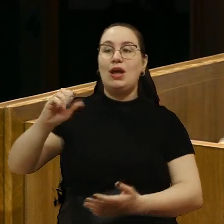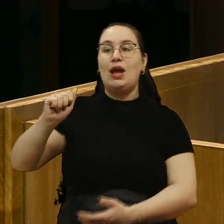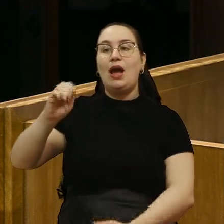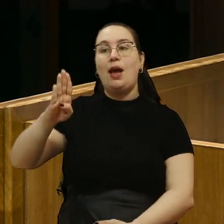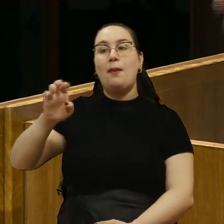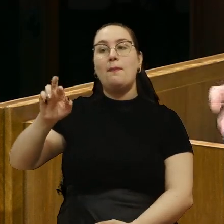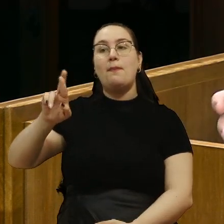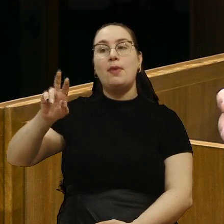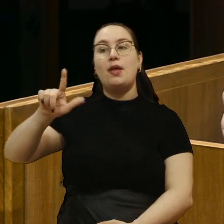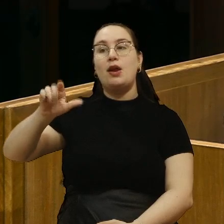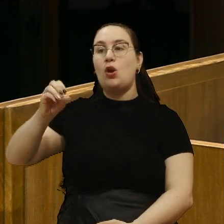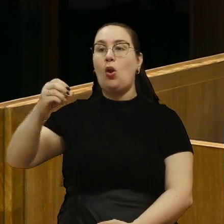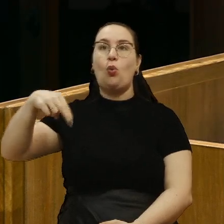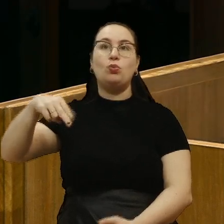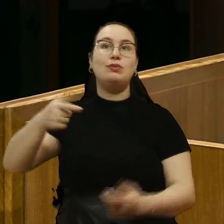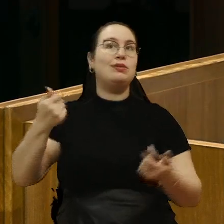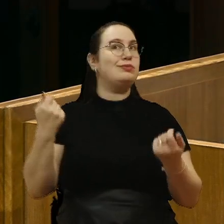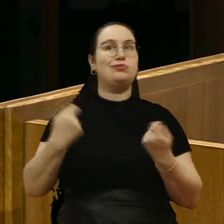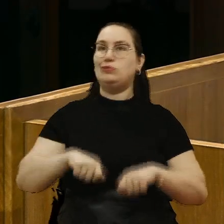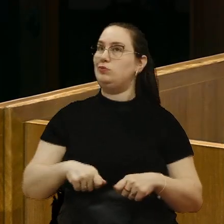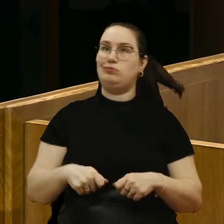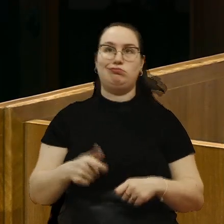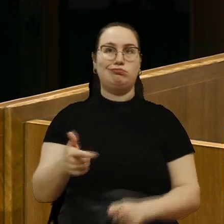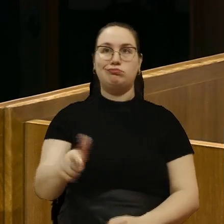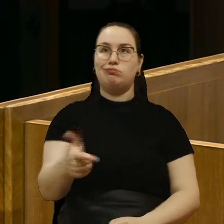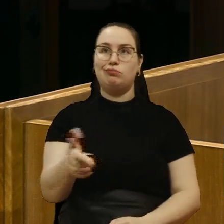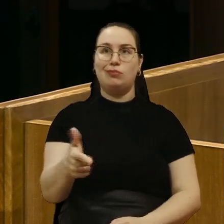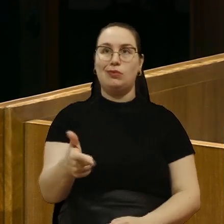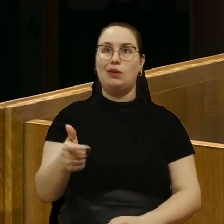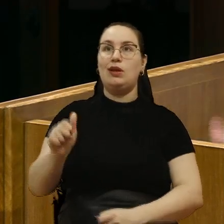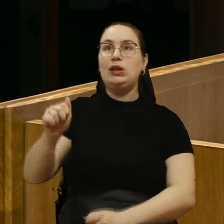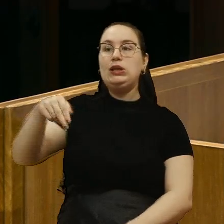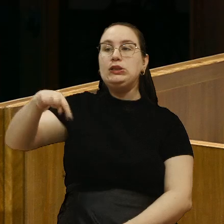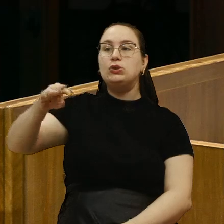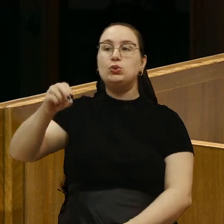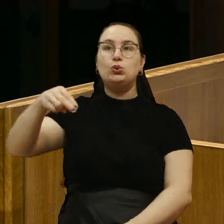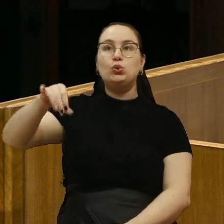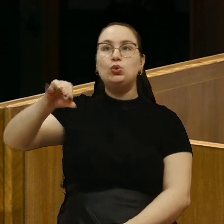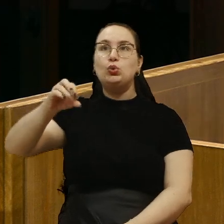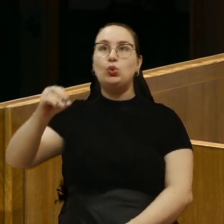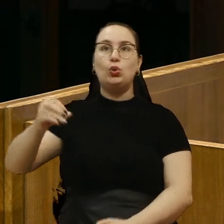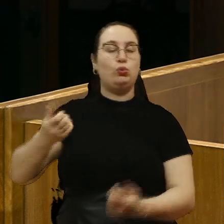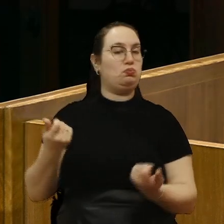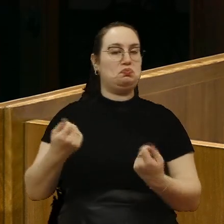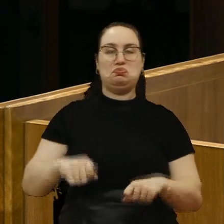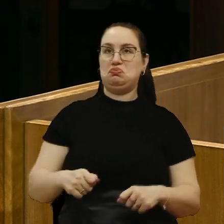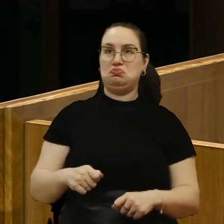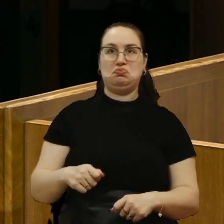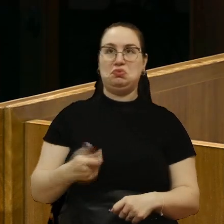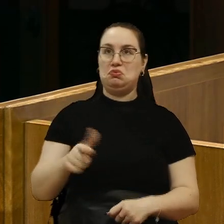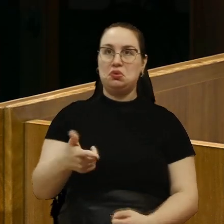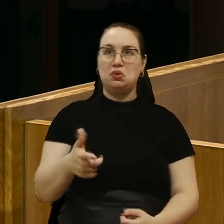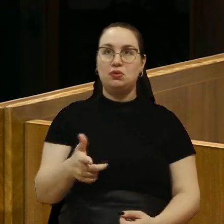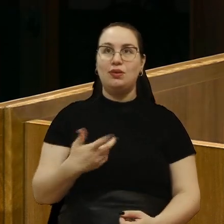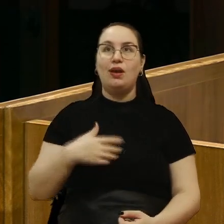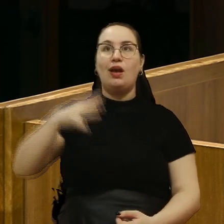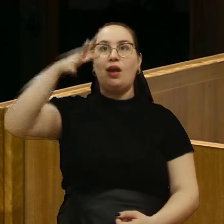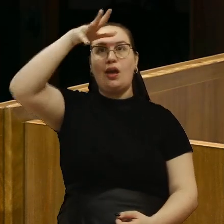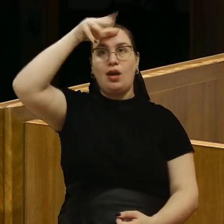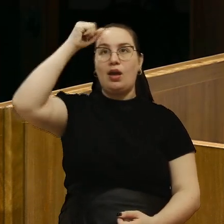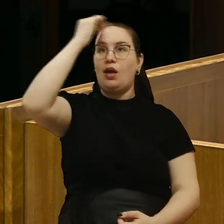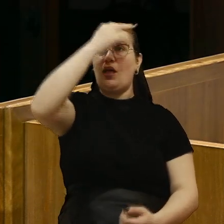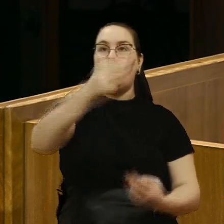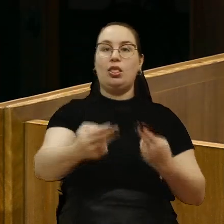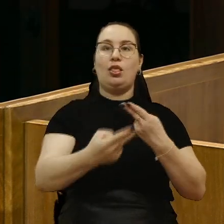um incompetente, considero o Antônio Feldman um incompetente, e acredito que o prefeito Adiló está preso